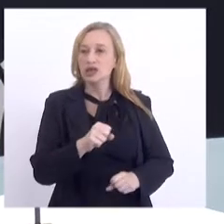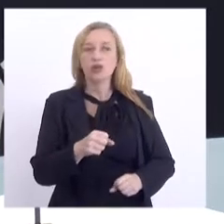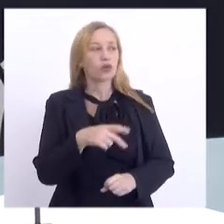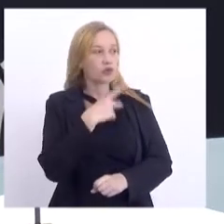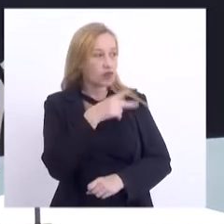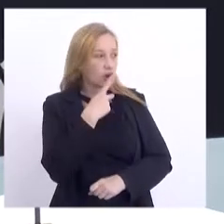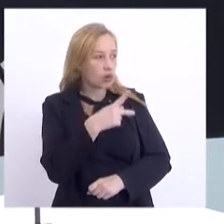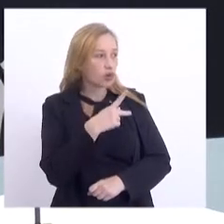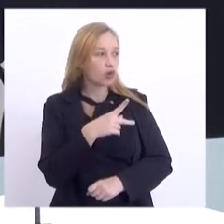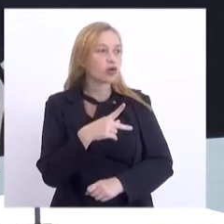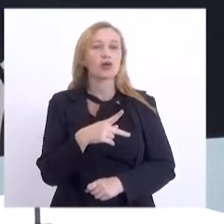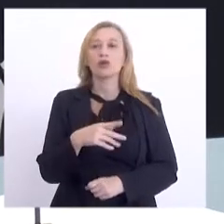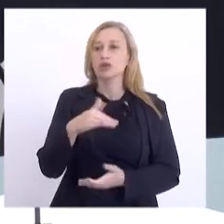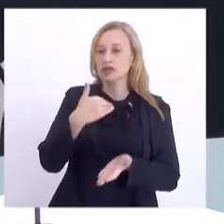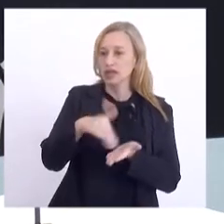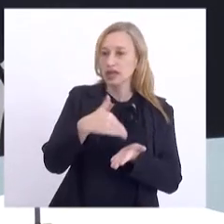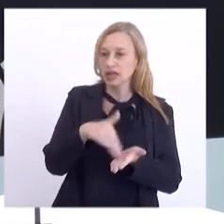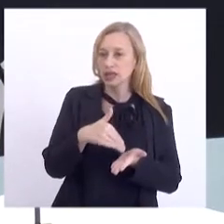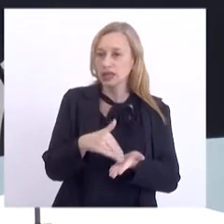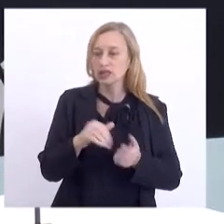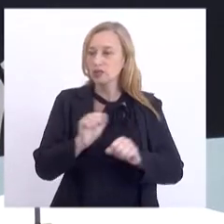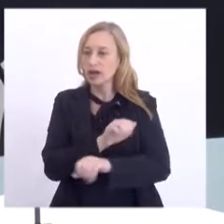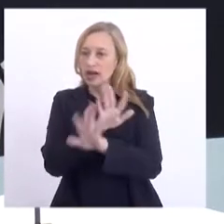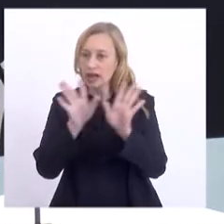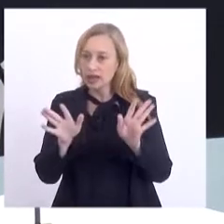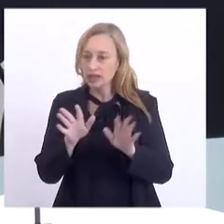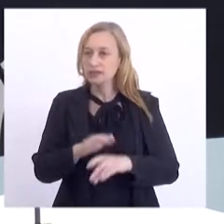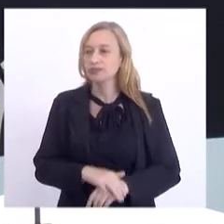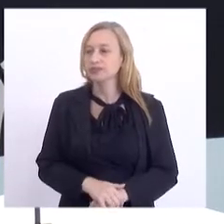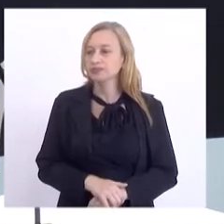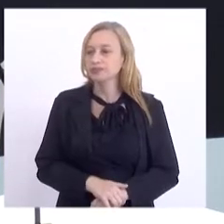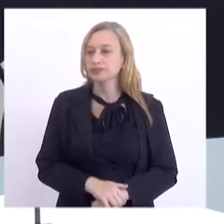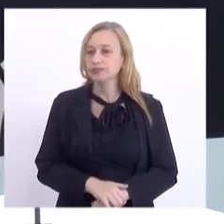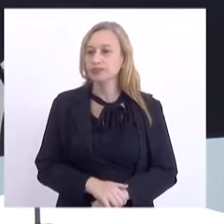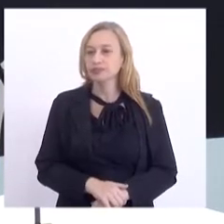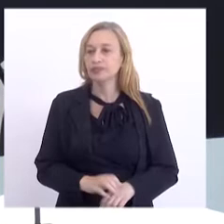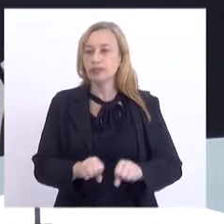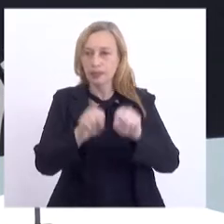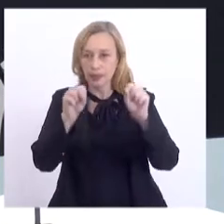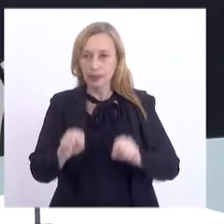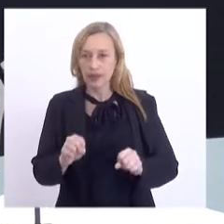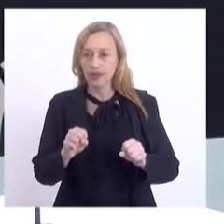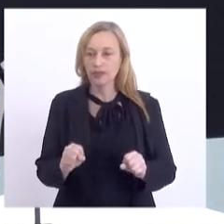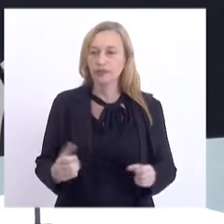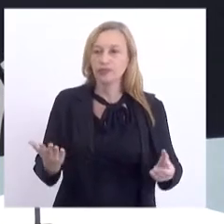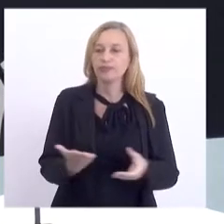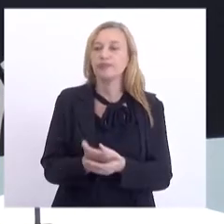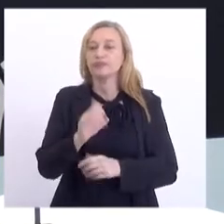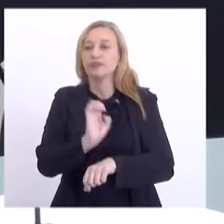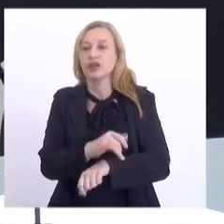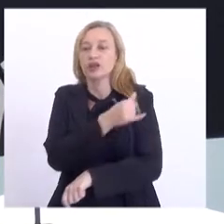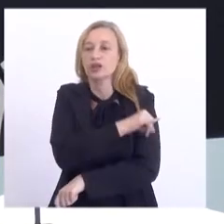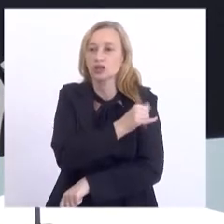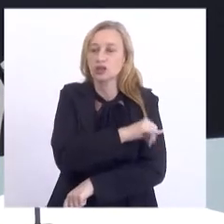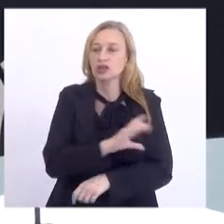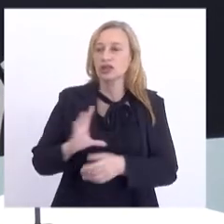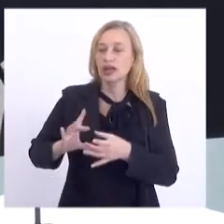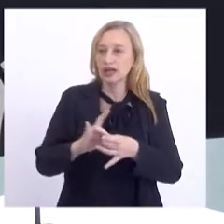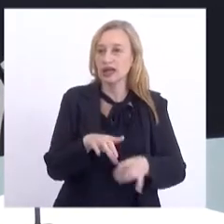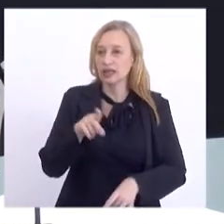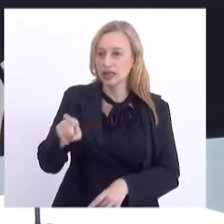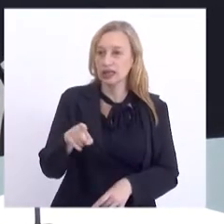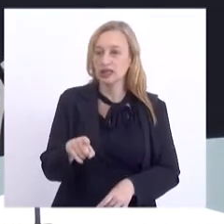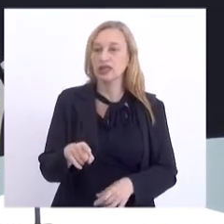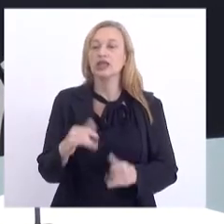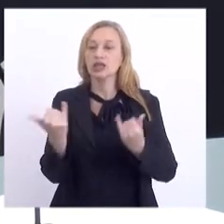secretário né sobre a transparência aí do sistema de processo do Estado do Rio de Janeiro ele está atrelado